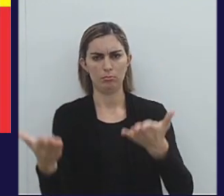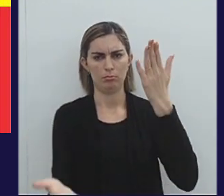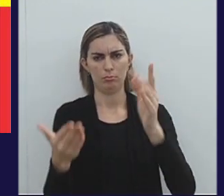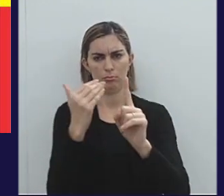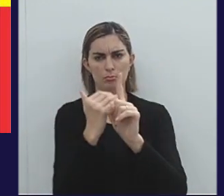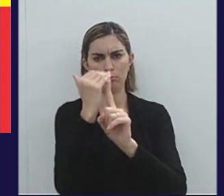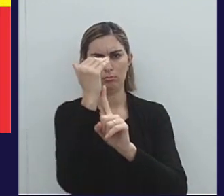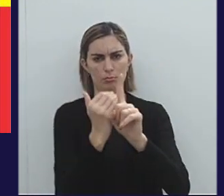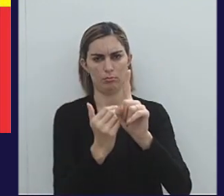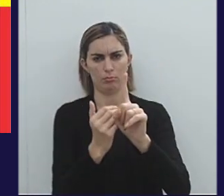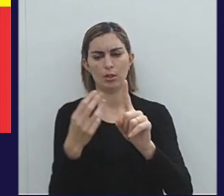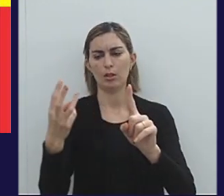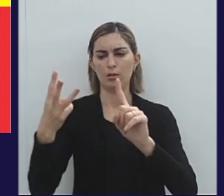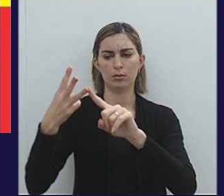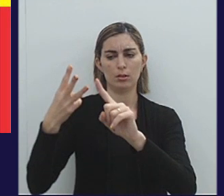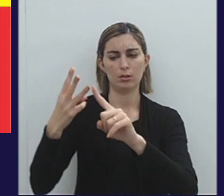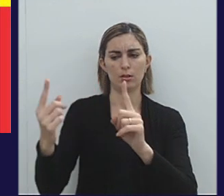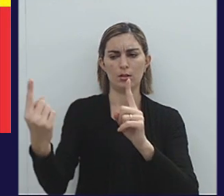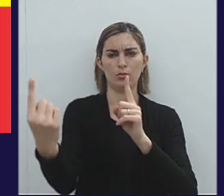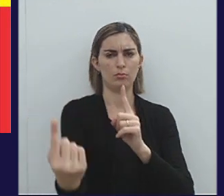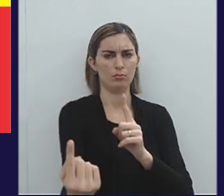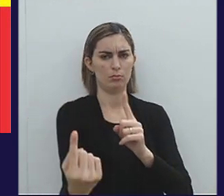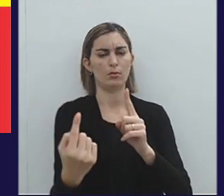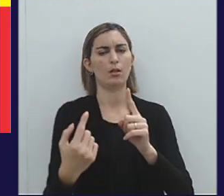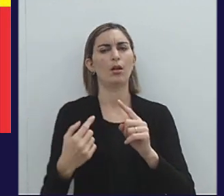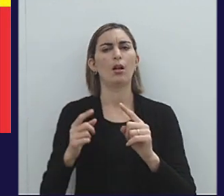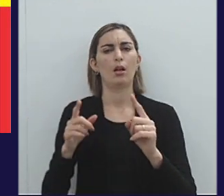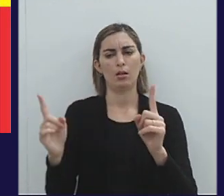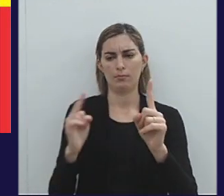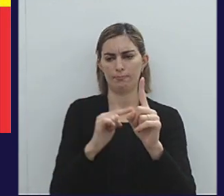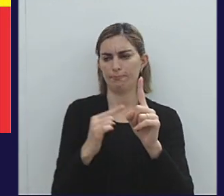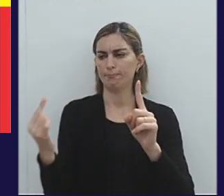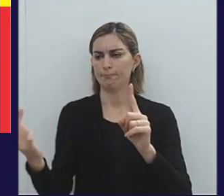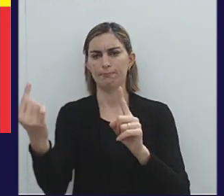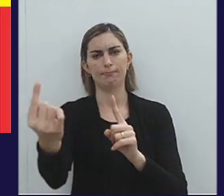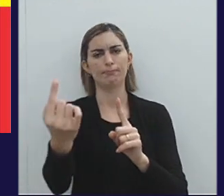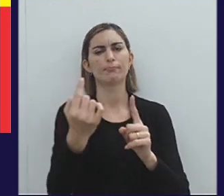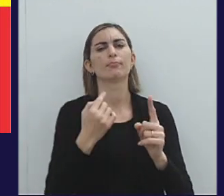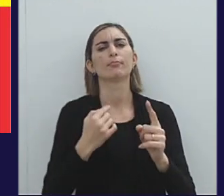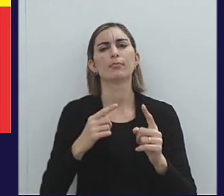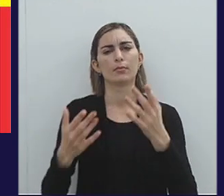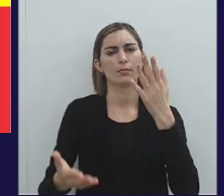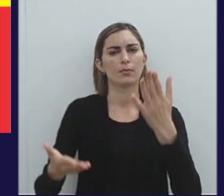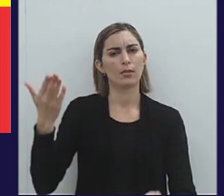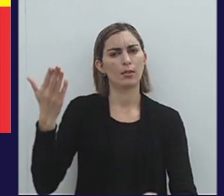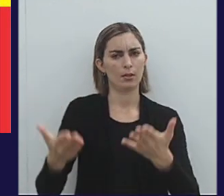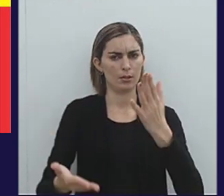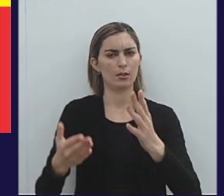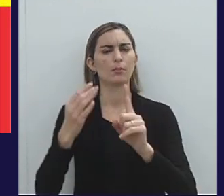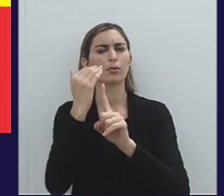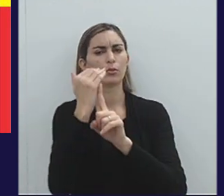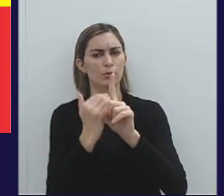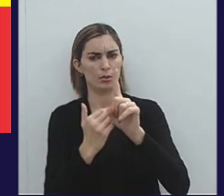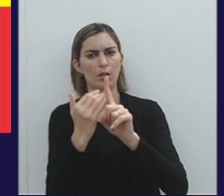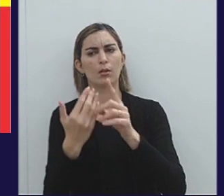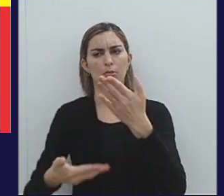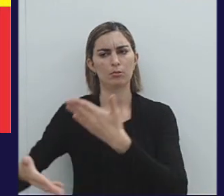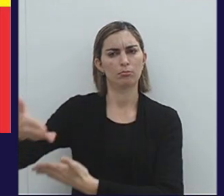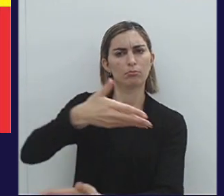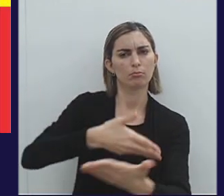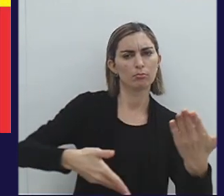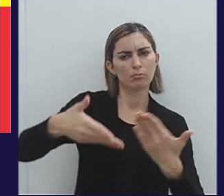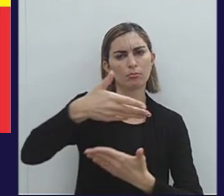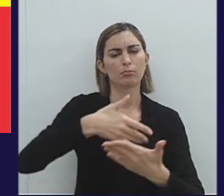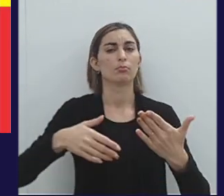equilíbrio térmico com um terceiro corpo, então esses corpos estarão em equilíbrio térmico entre